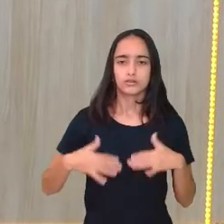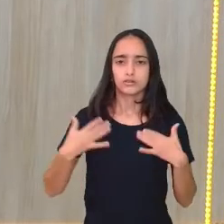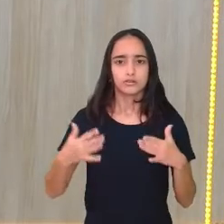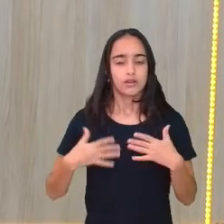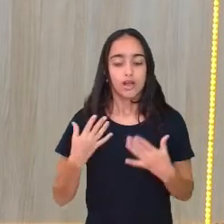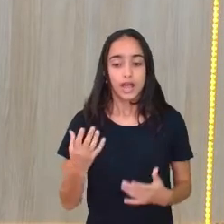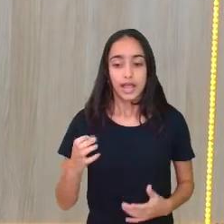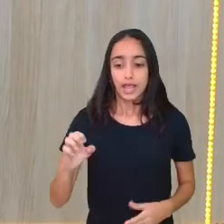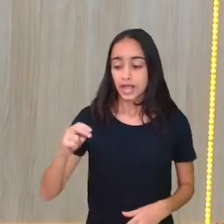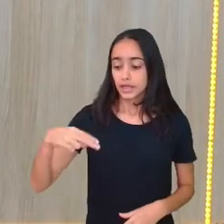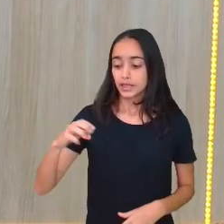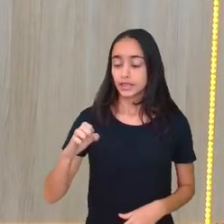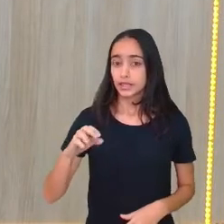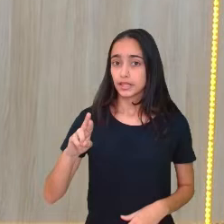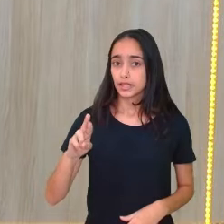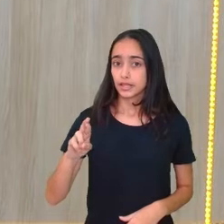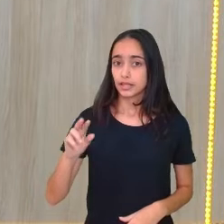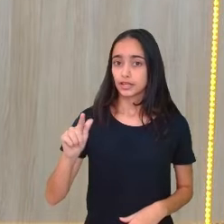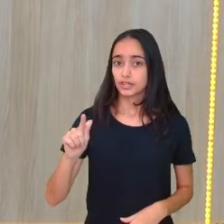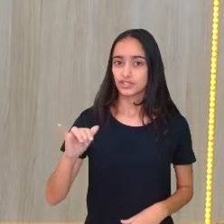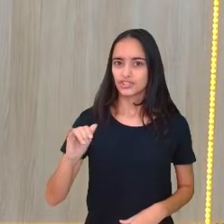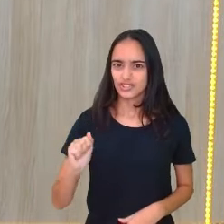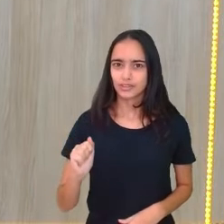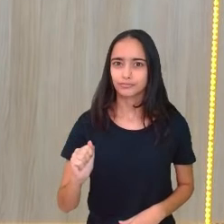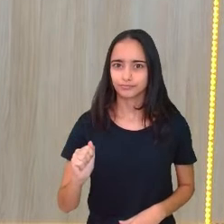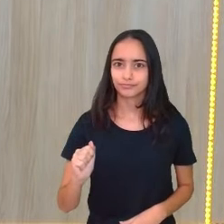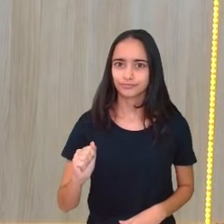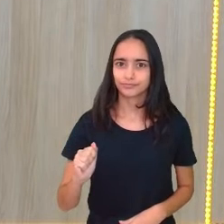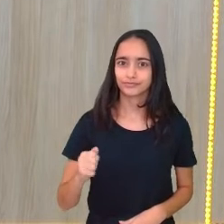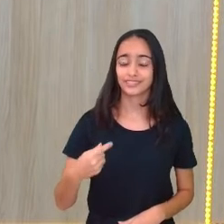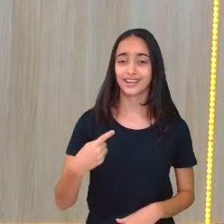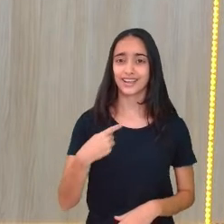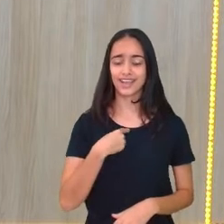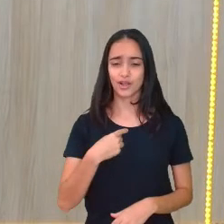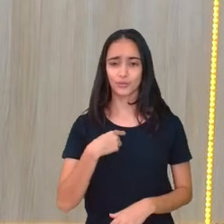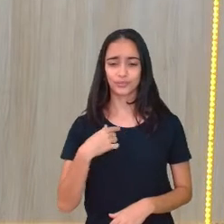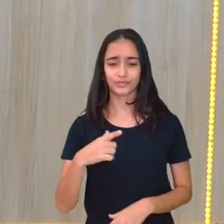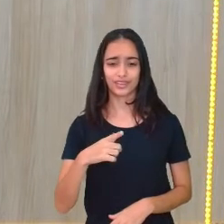vender. Então, imagina, eu, com a minha idade, que eu não vou dizer qual é,